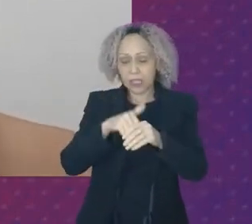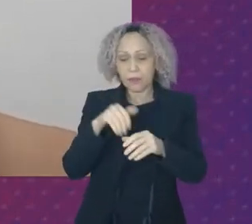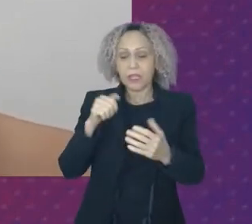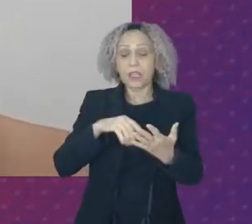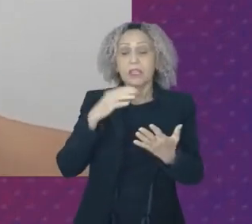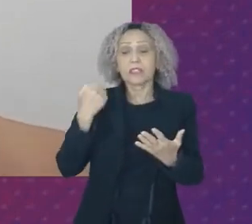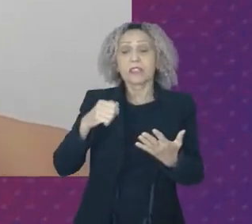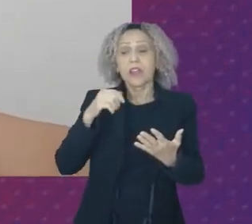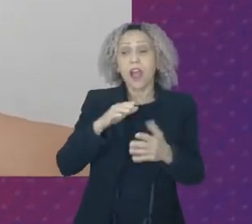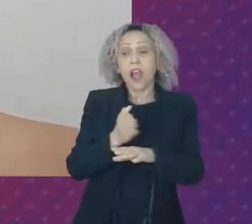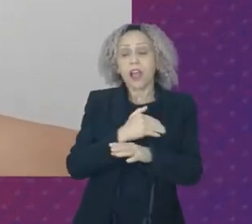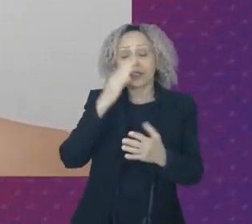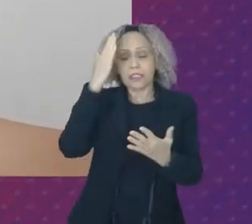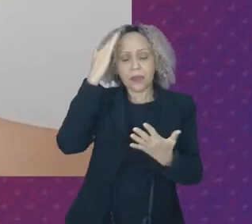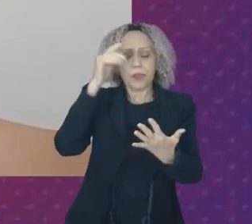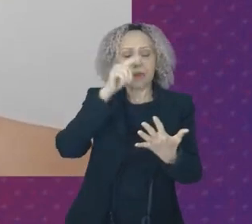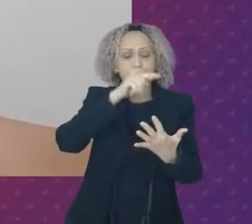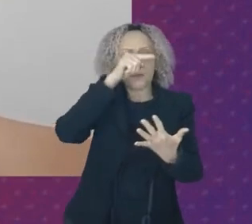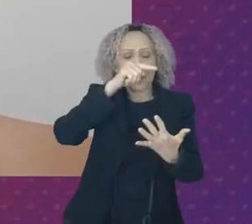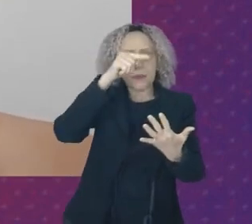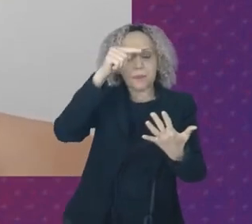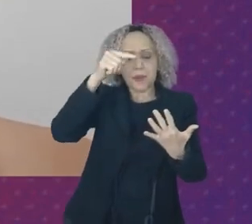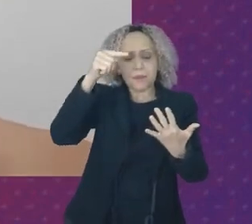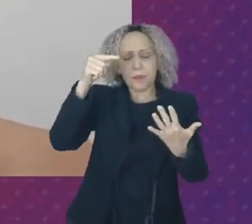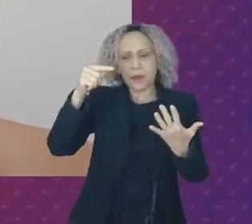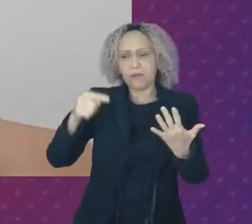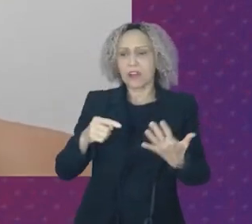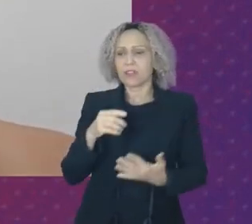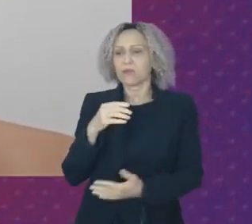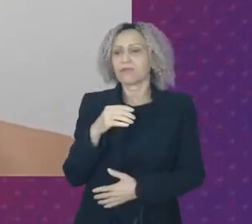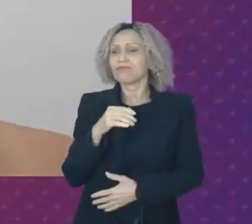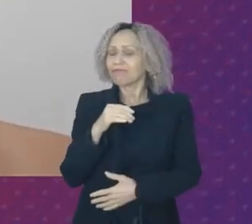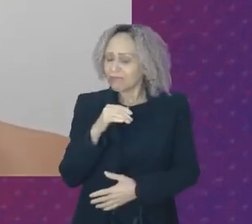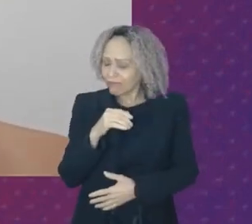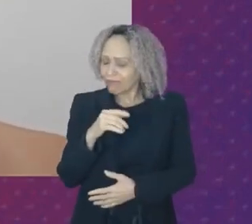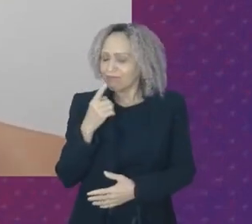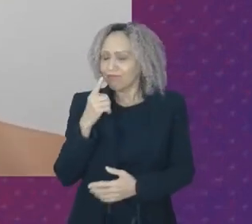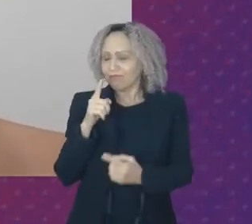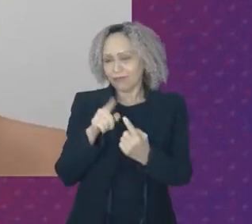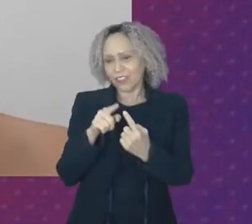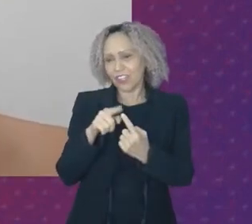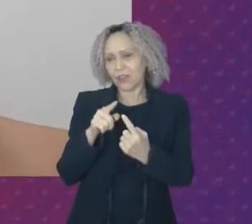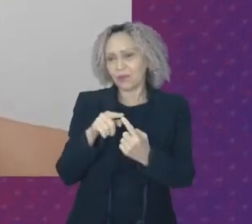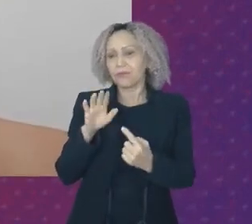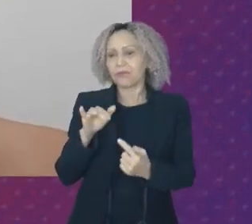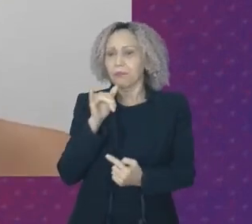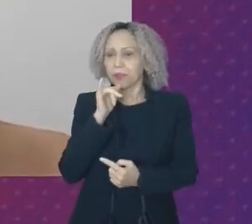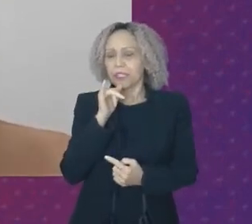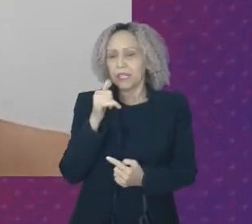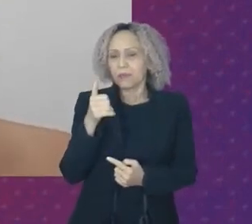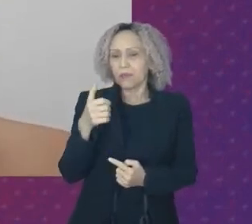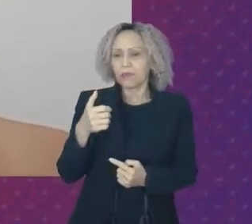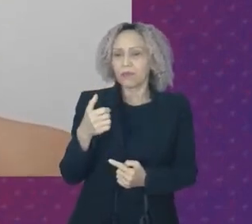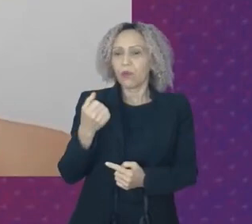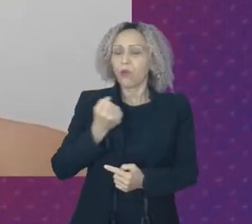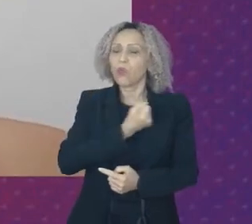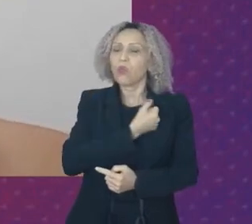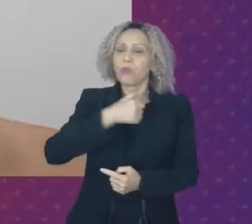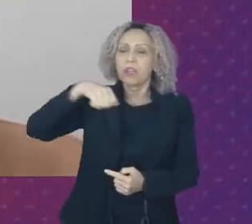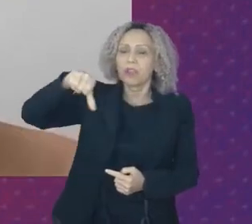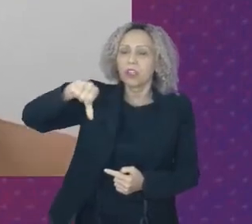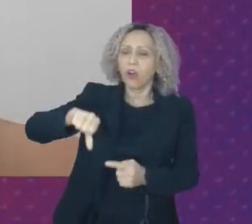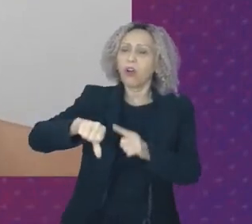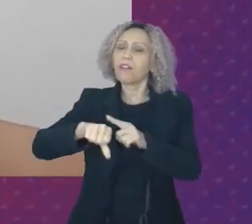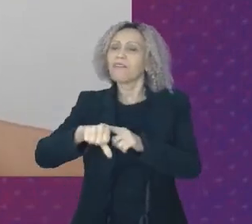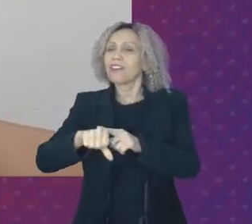sua comunicação. A gente tem o bobo aqui como nosso nono arquétipo, que é conhecido meio como o